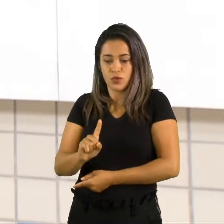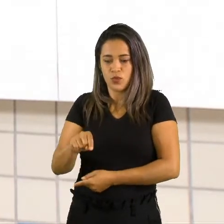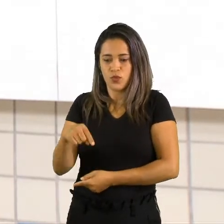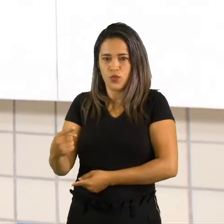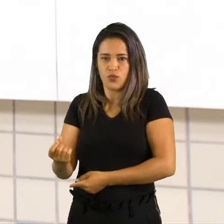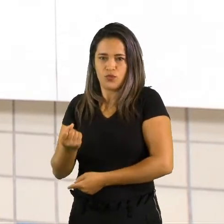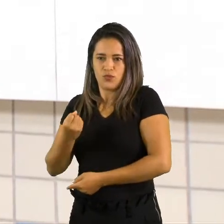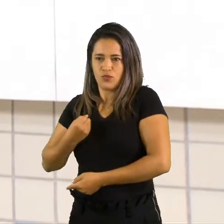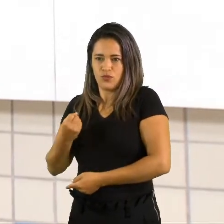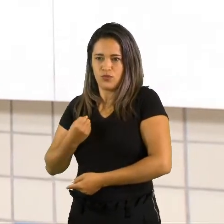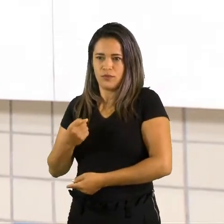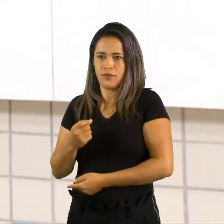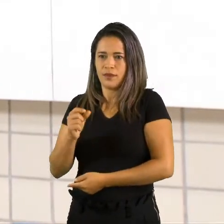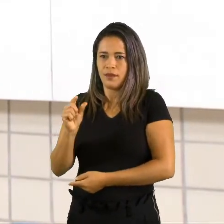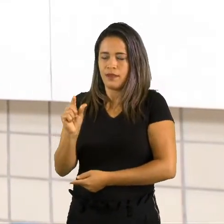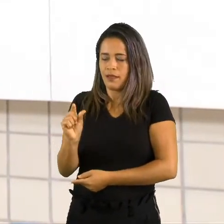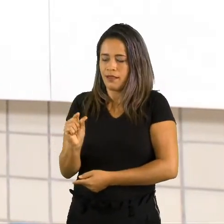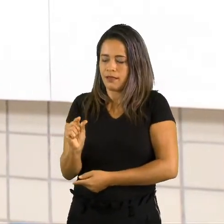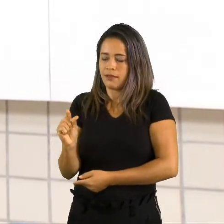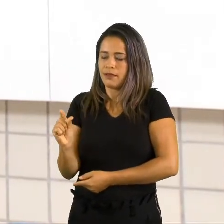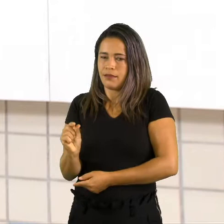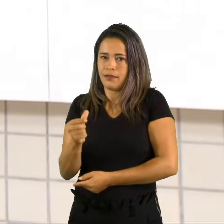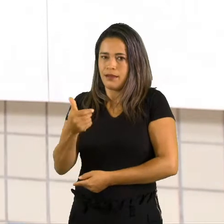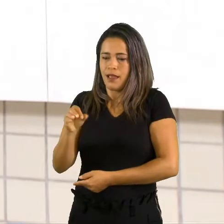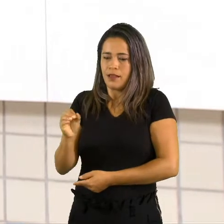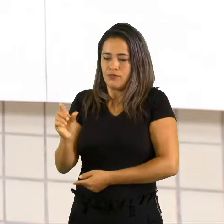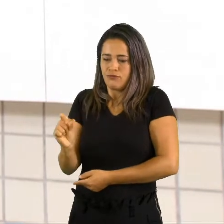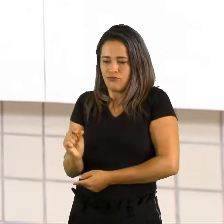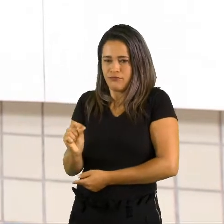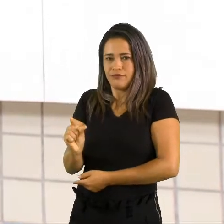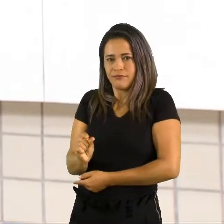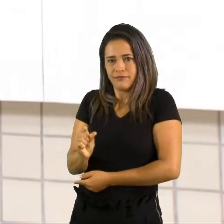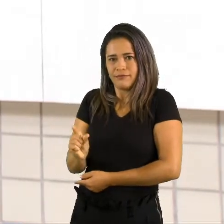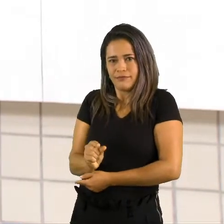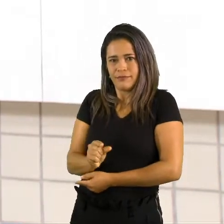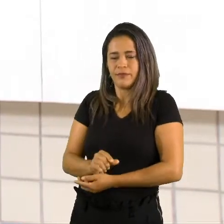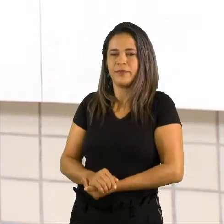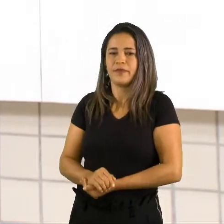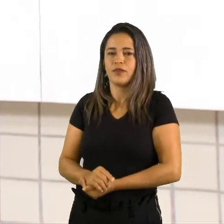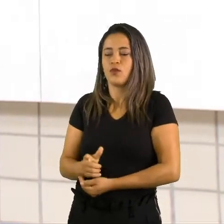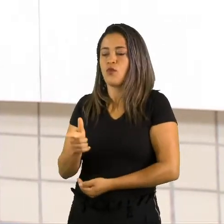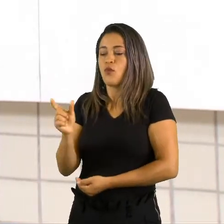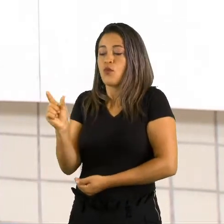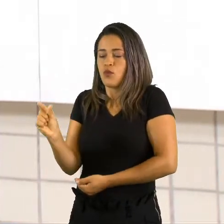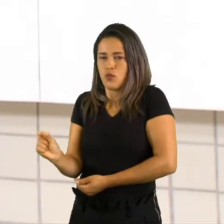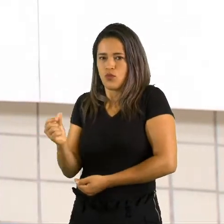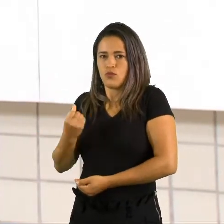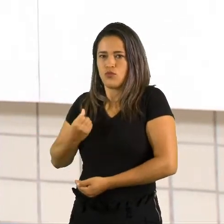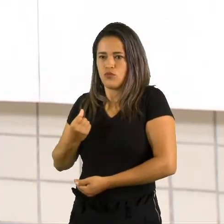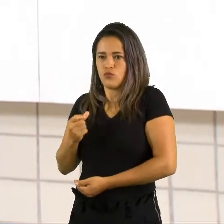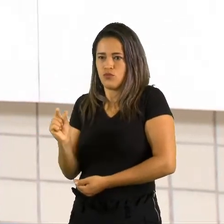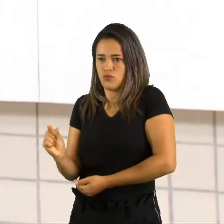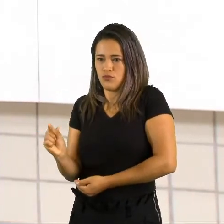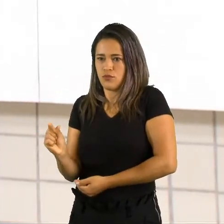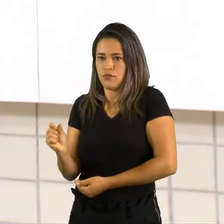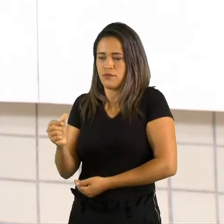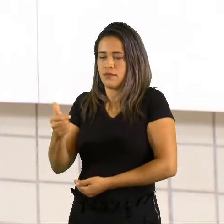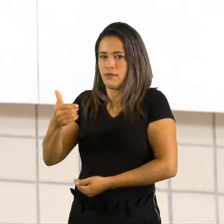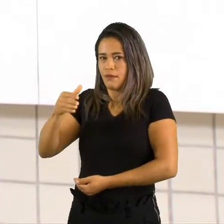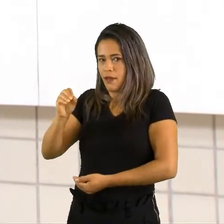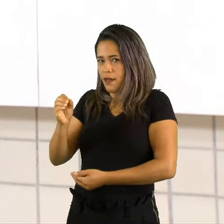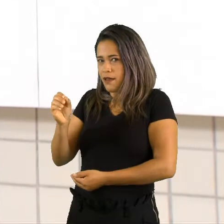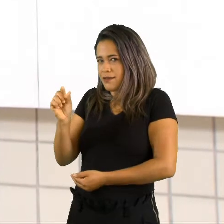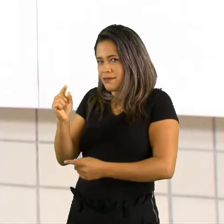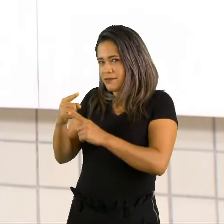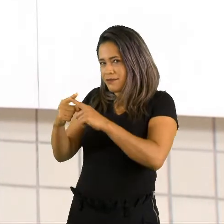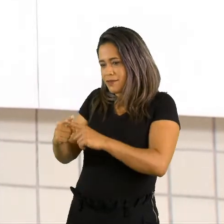ele é 10 partes menores do que esse. Esse outro número aqui, ele é 10 partes menor do